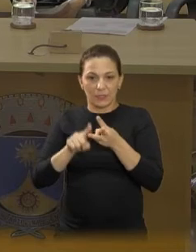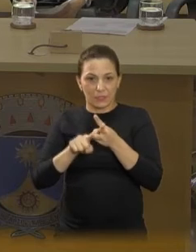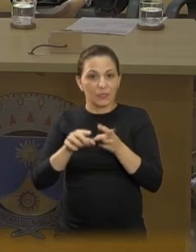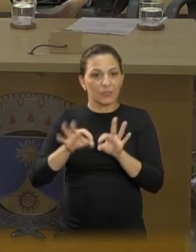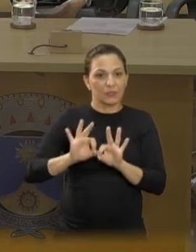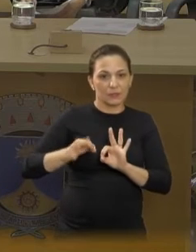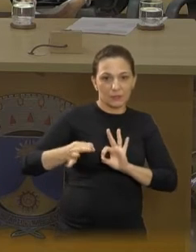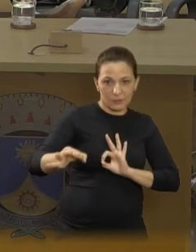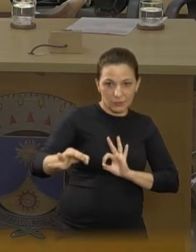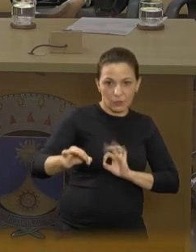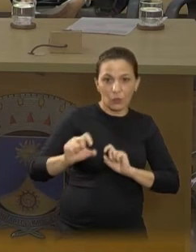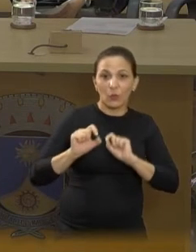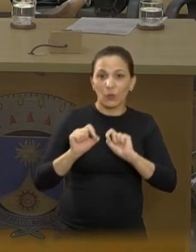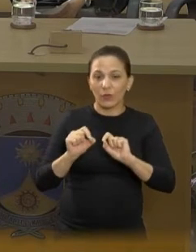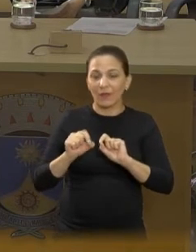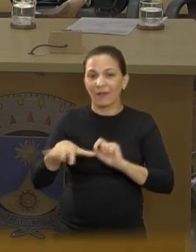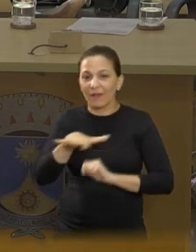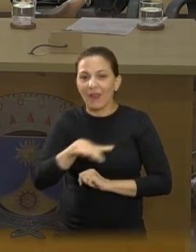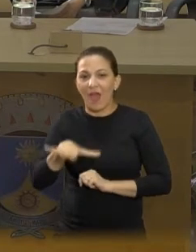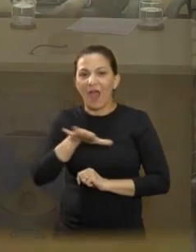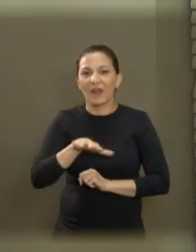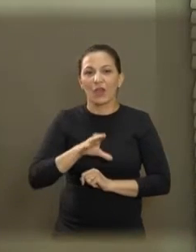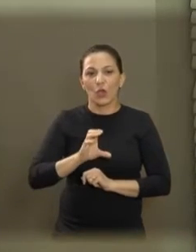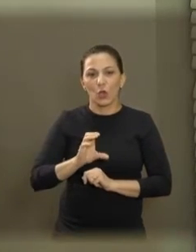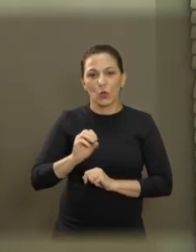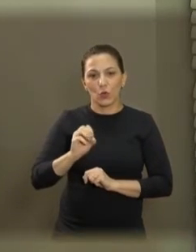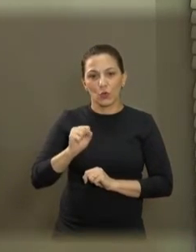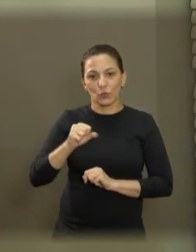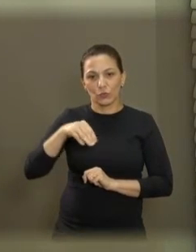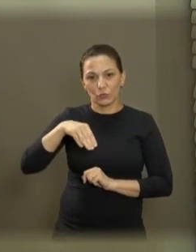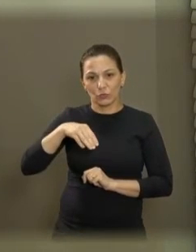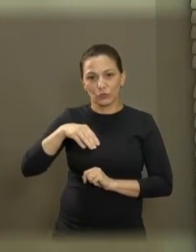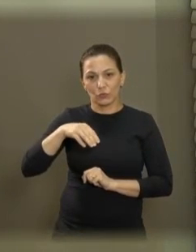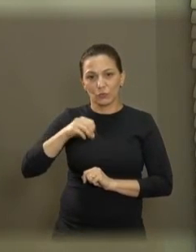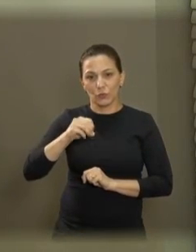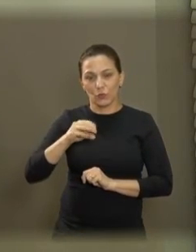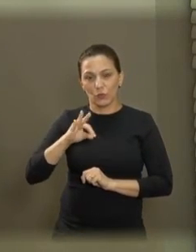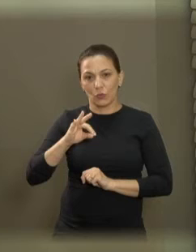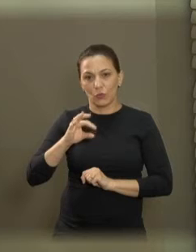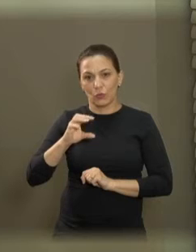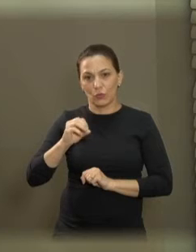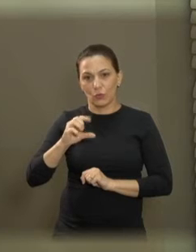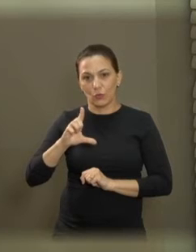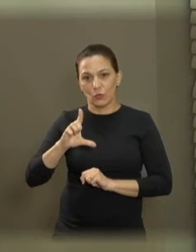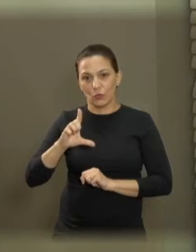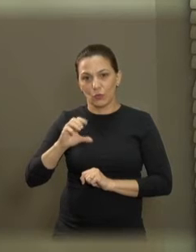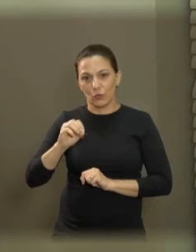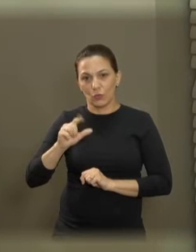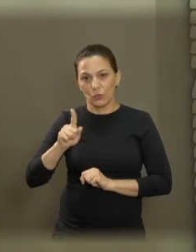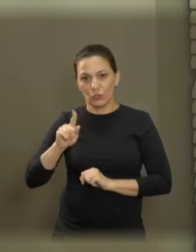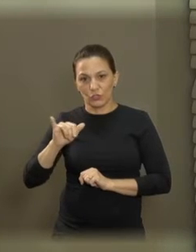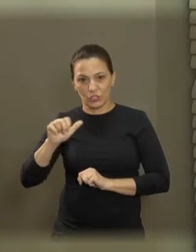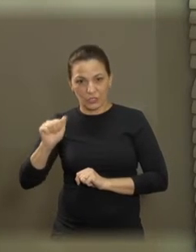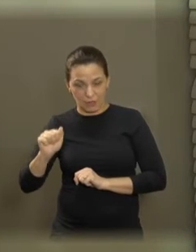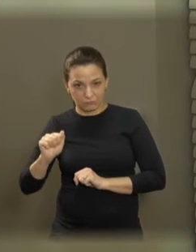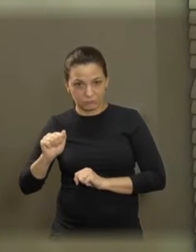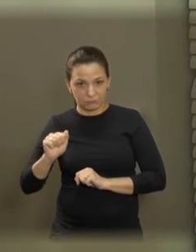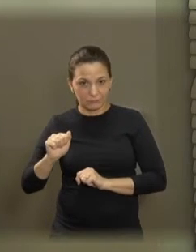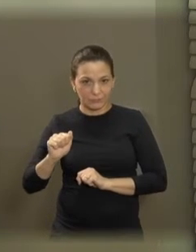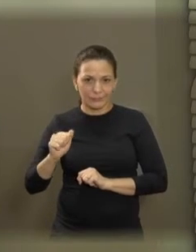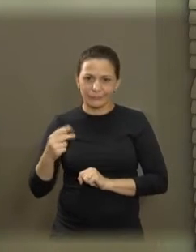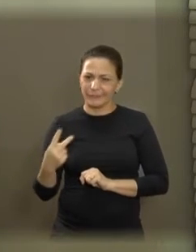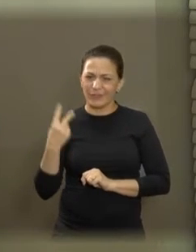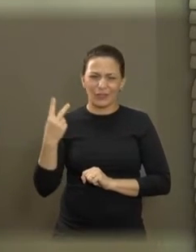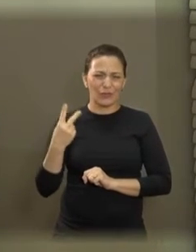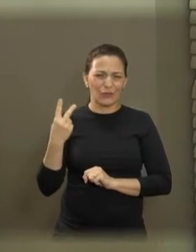cosmetologia praticamente é uma área não valorizada cientificamente e também na extensão. E